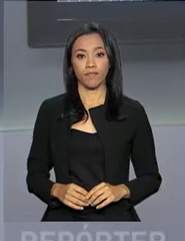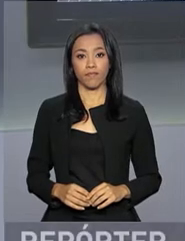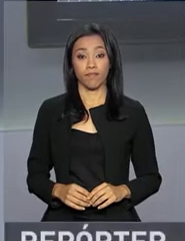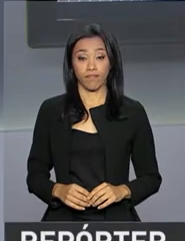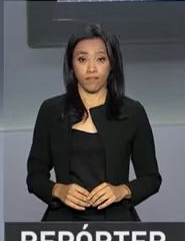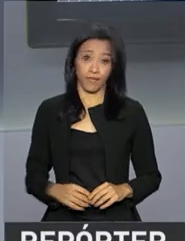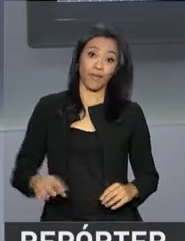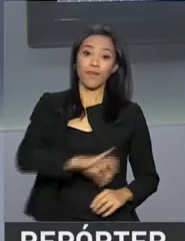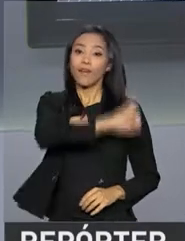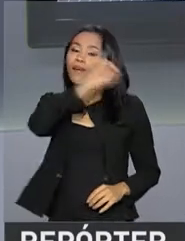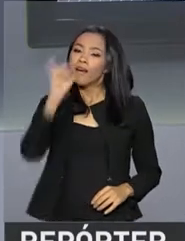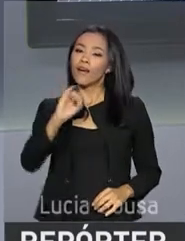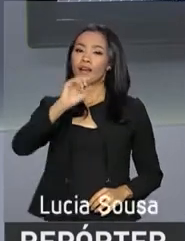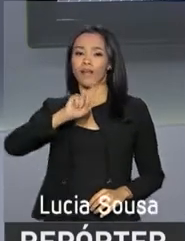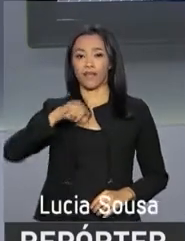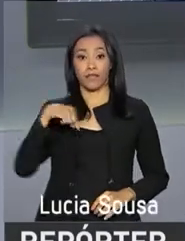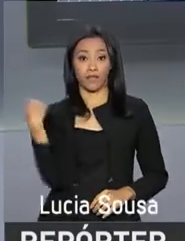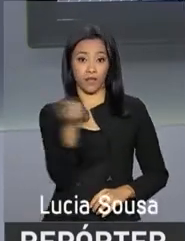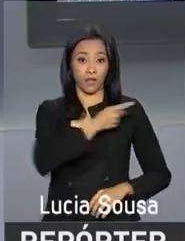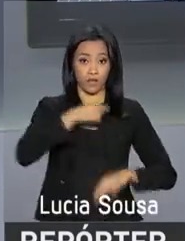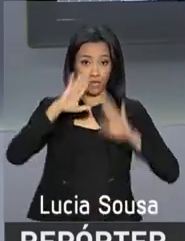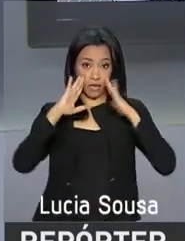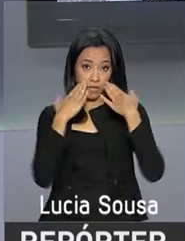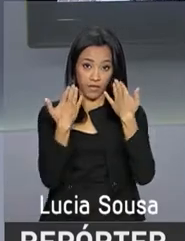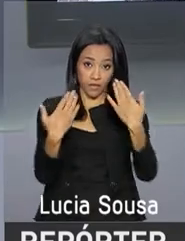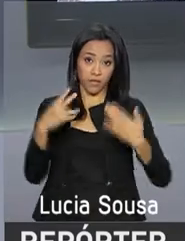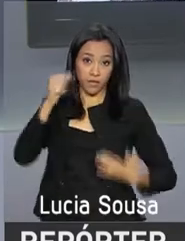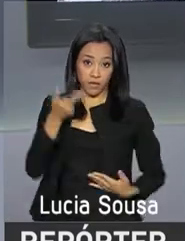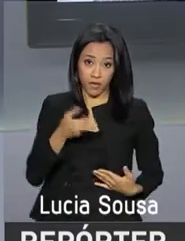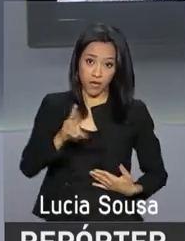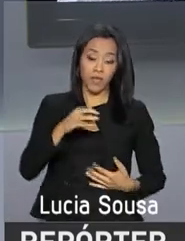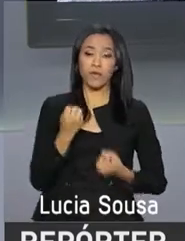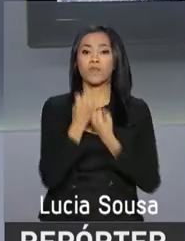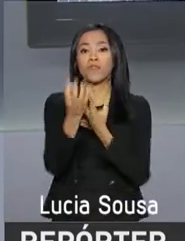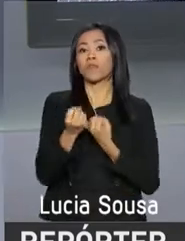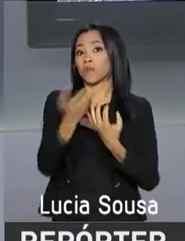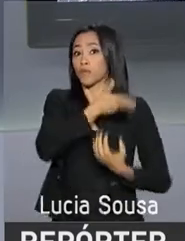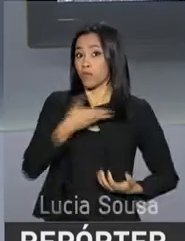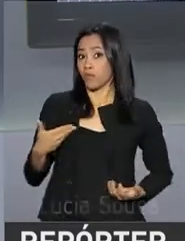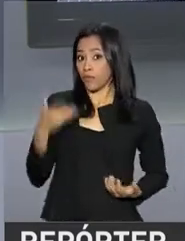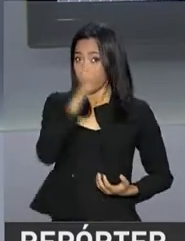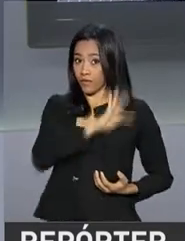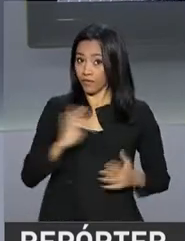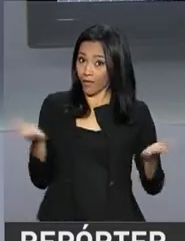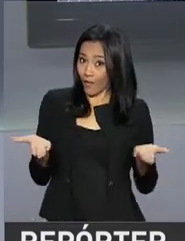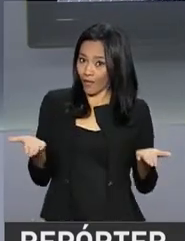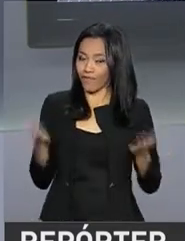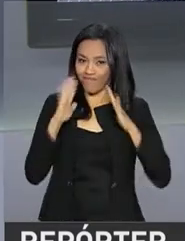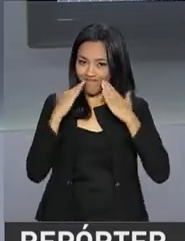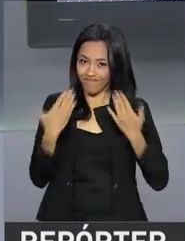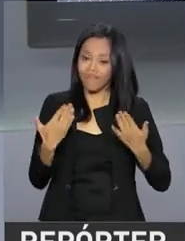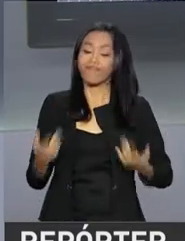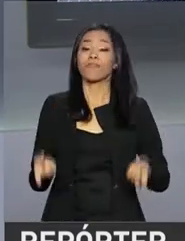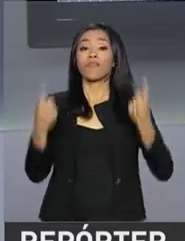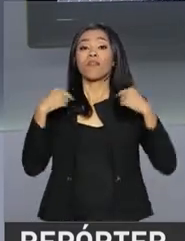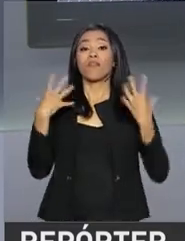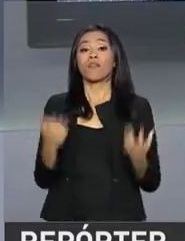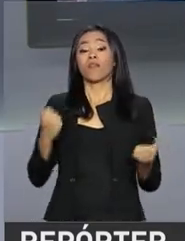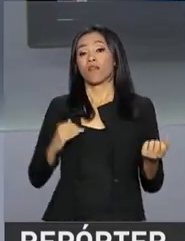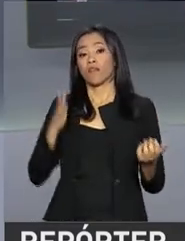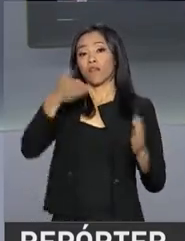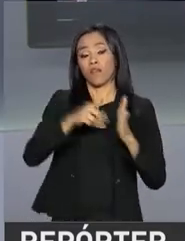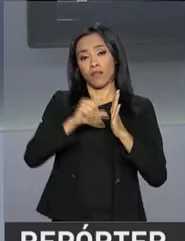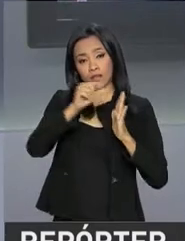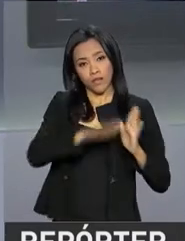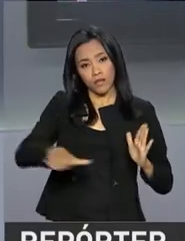olá o repórter nbr com as notícias do governo federal começa agora vamos voltar ao palácio do planalto onde o repórter ney